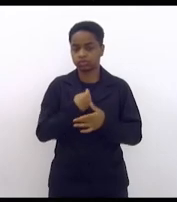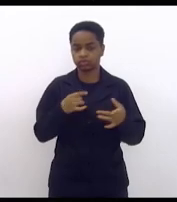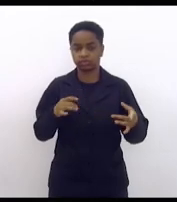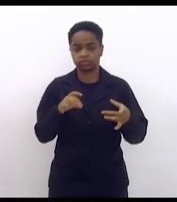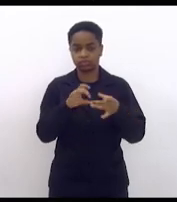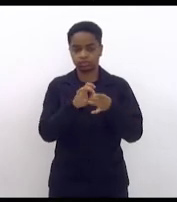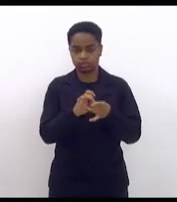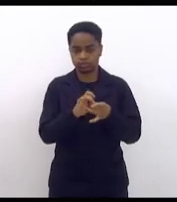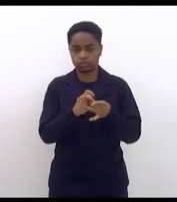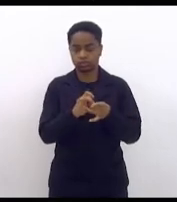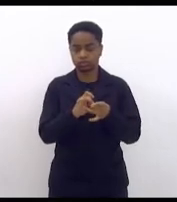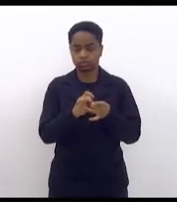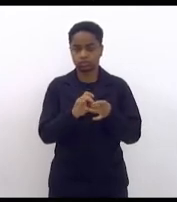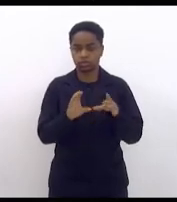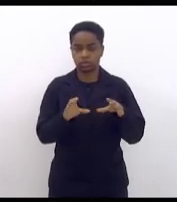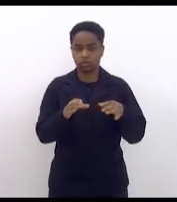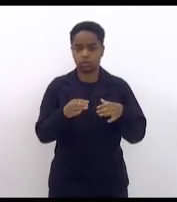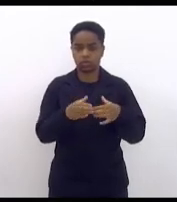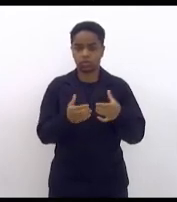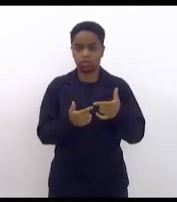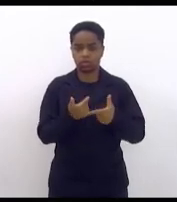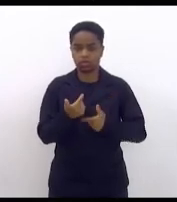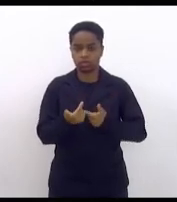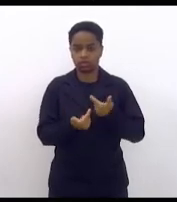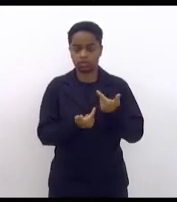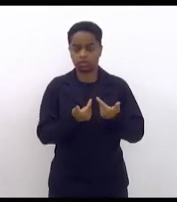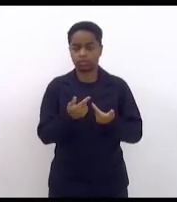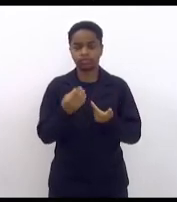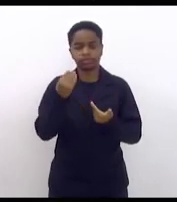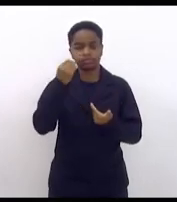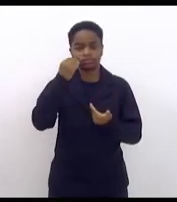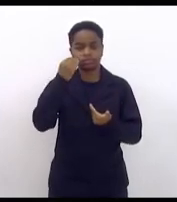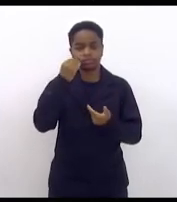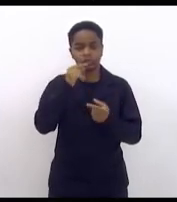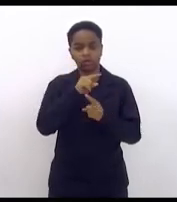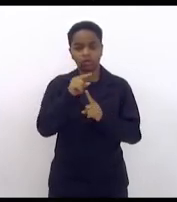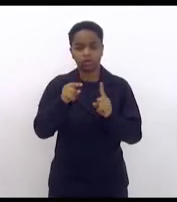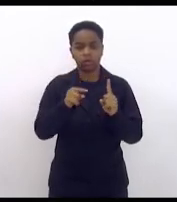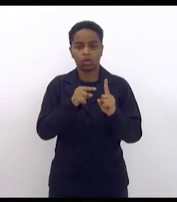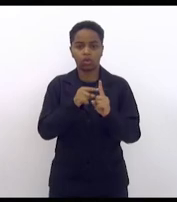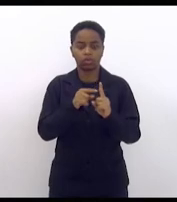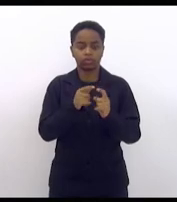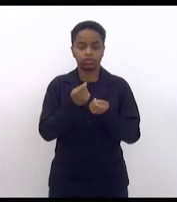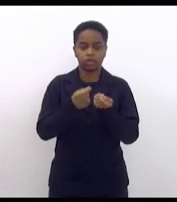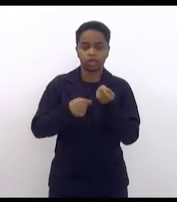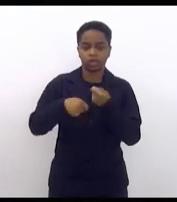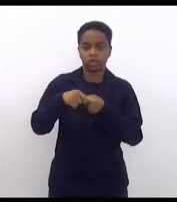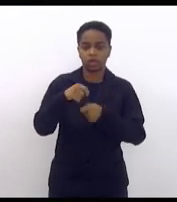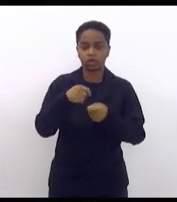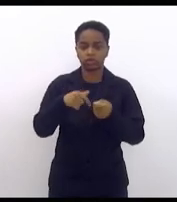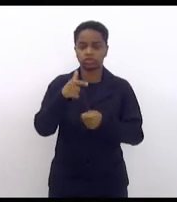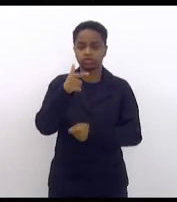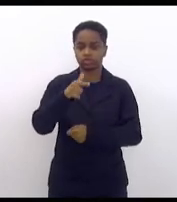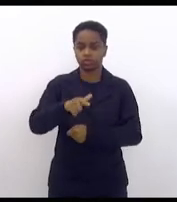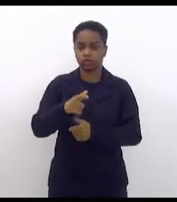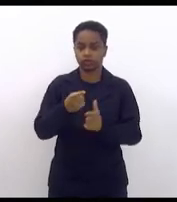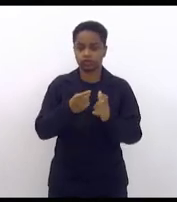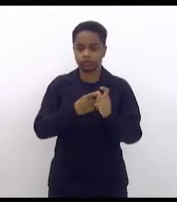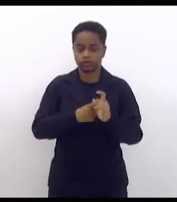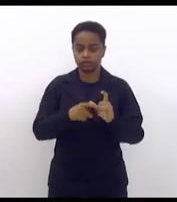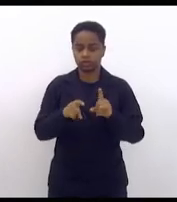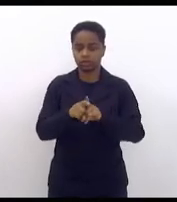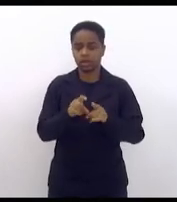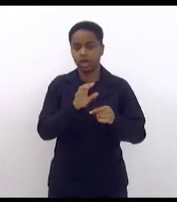integrando a frente parlamentar que pretende renegociar as dívidas, ajudar, auxiliar